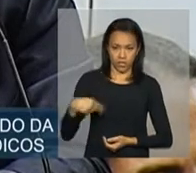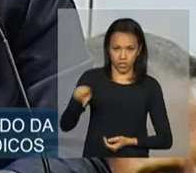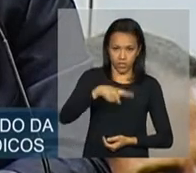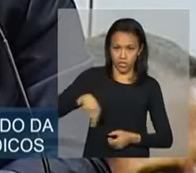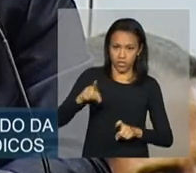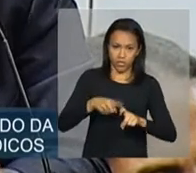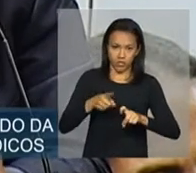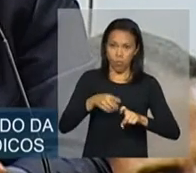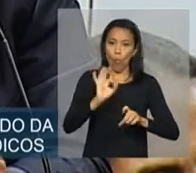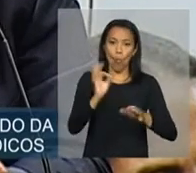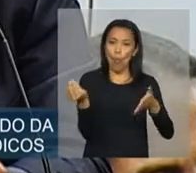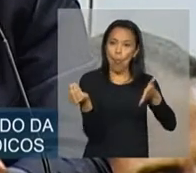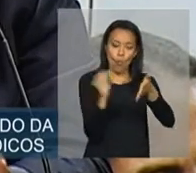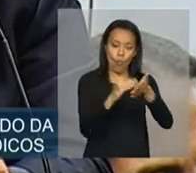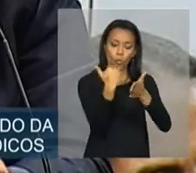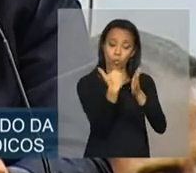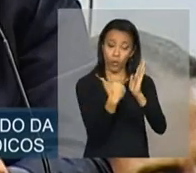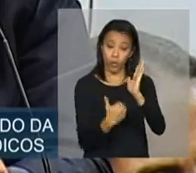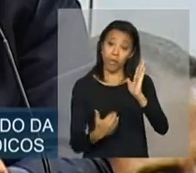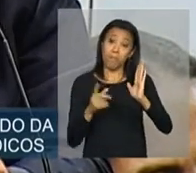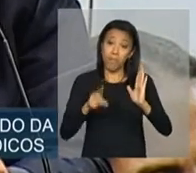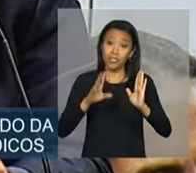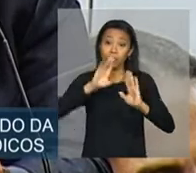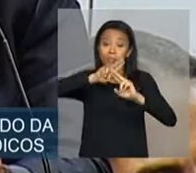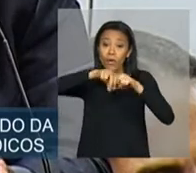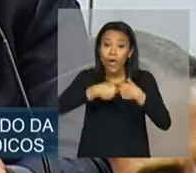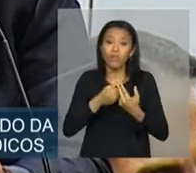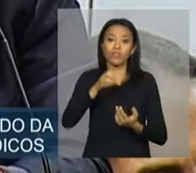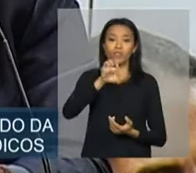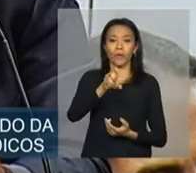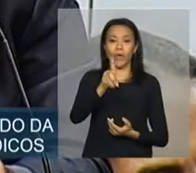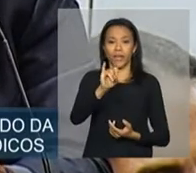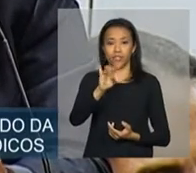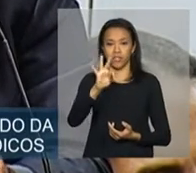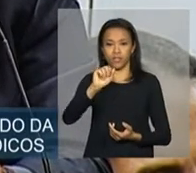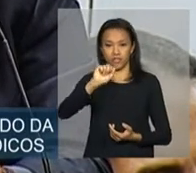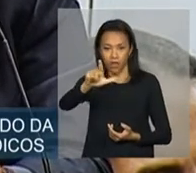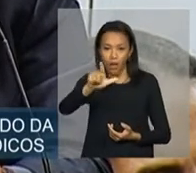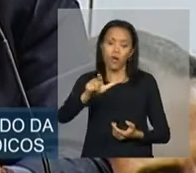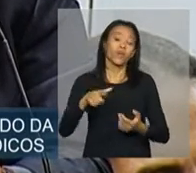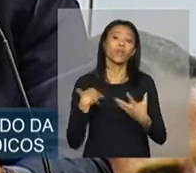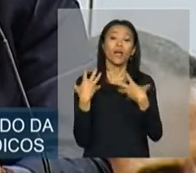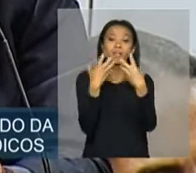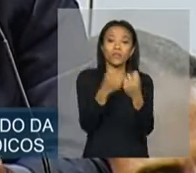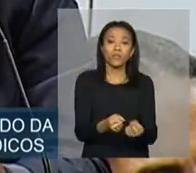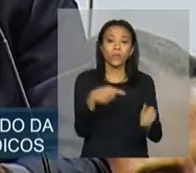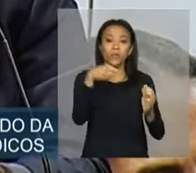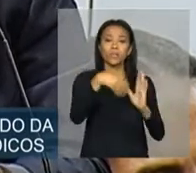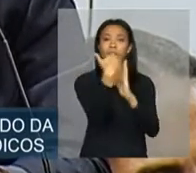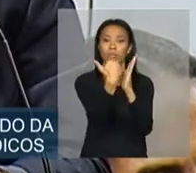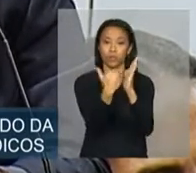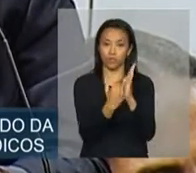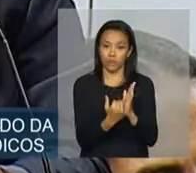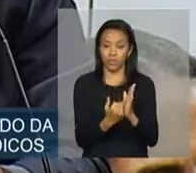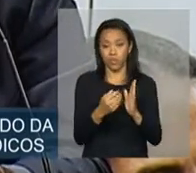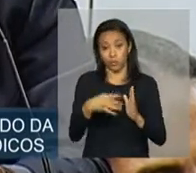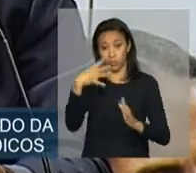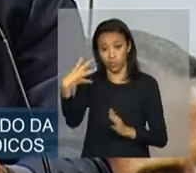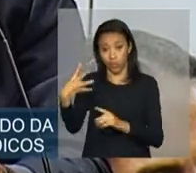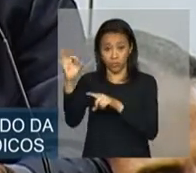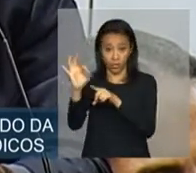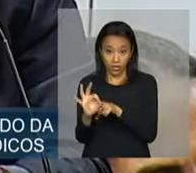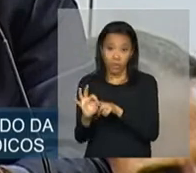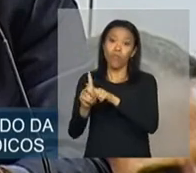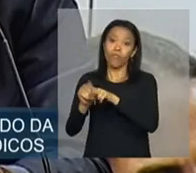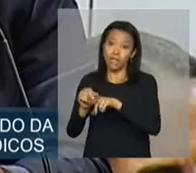no programa terão por força do edital de adesão dos municípios que aderiram ao programa de requalificação de estrutura Então os quatro por cento